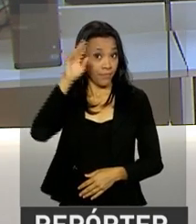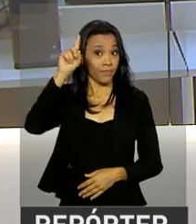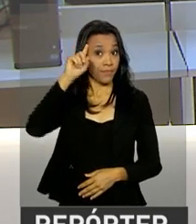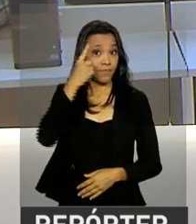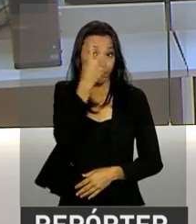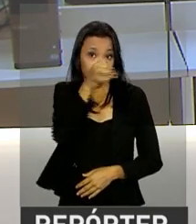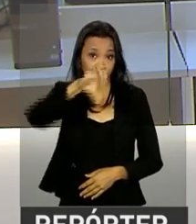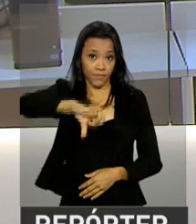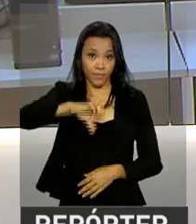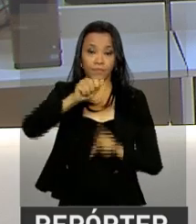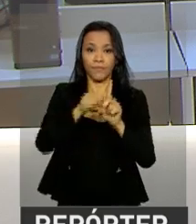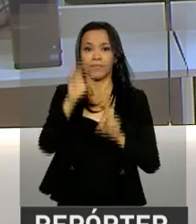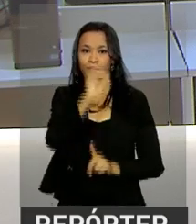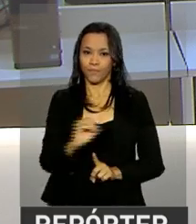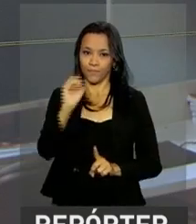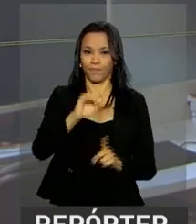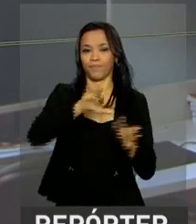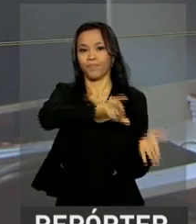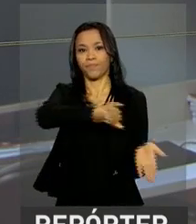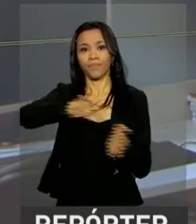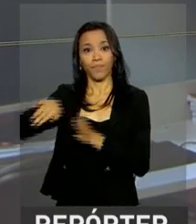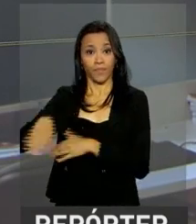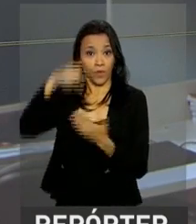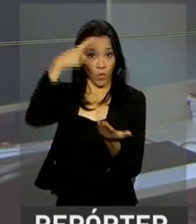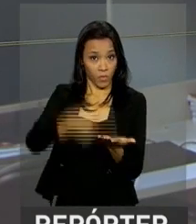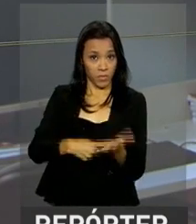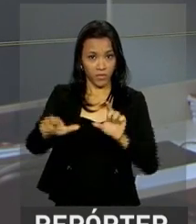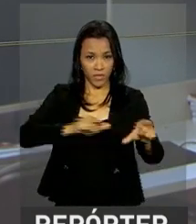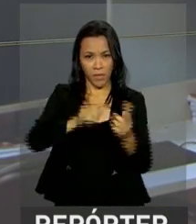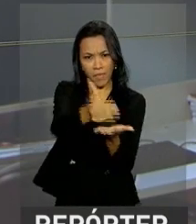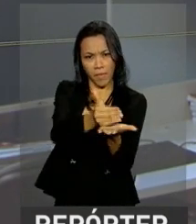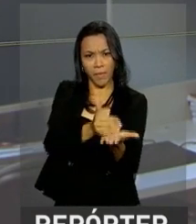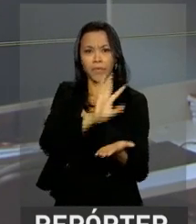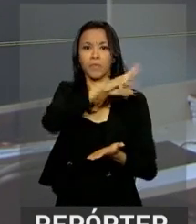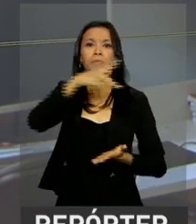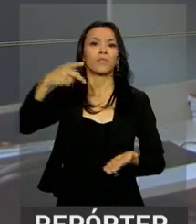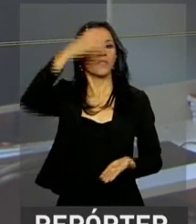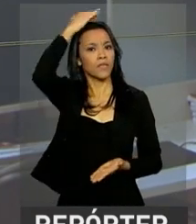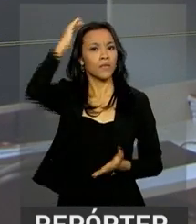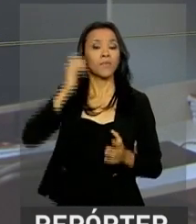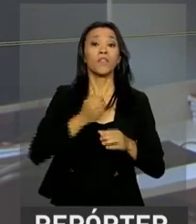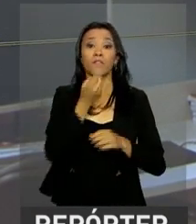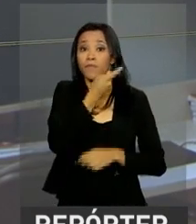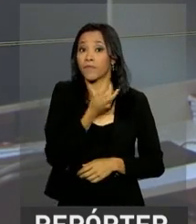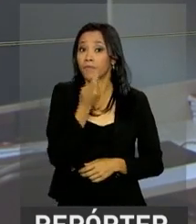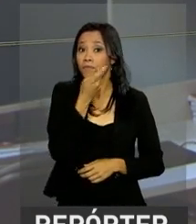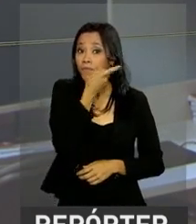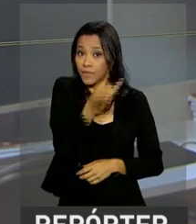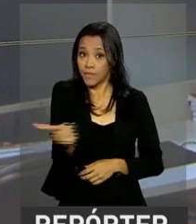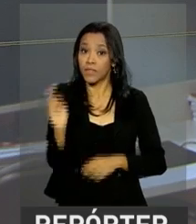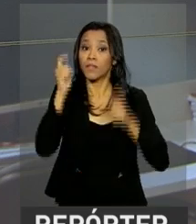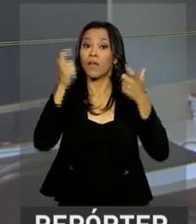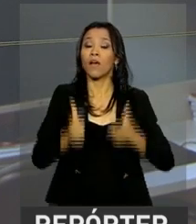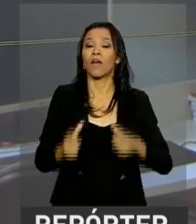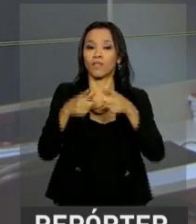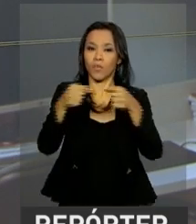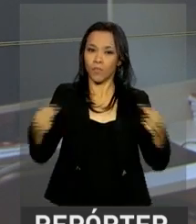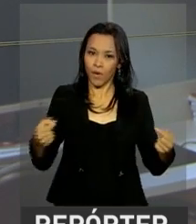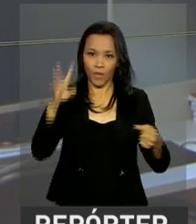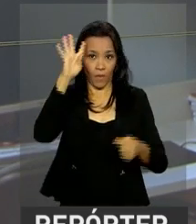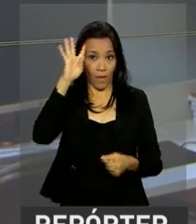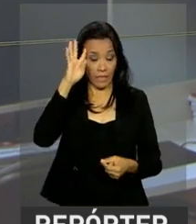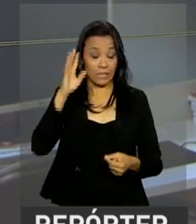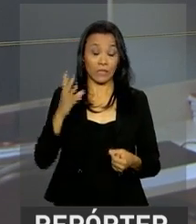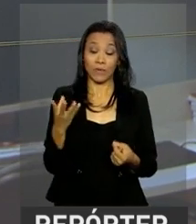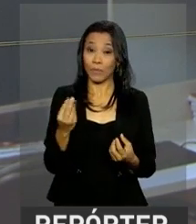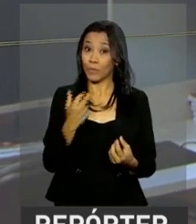quarta-feira, 19 de outubro. A agenda do presidente Michel Temer na visita ao Japão foi concentrada nesta quarta-feira em um